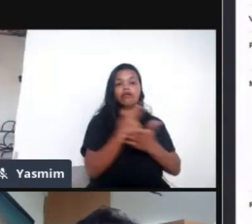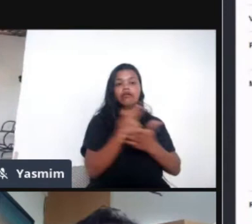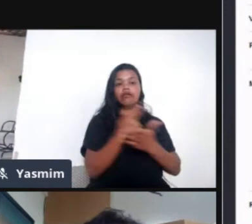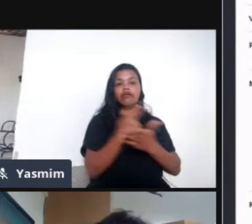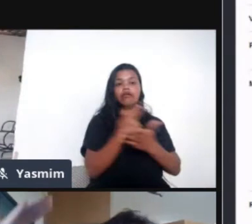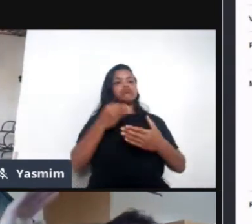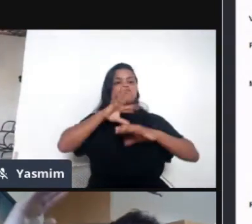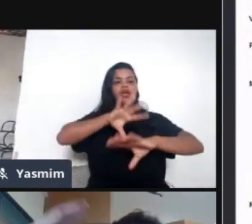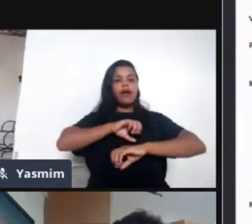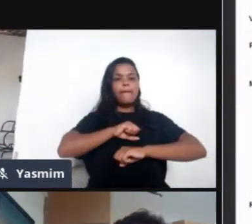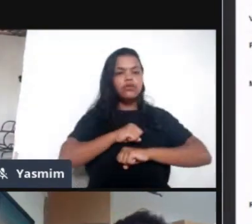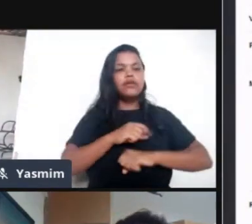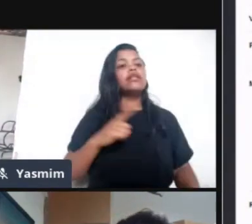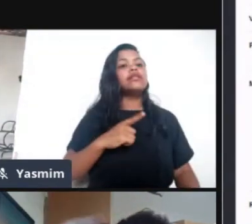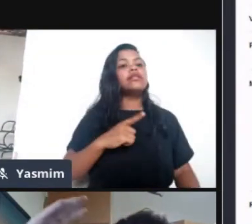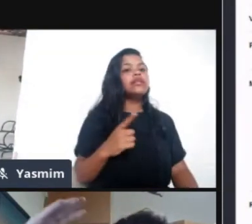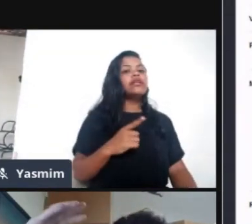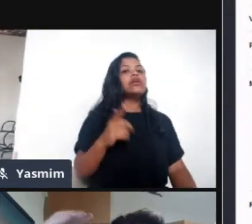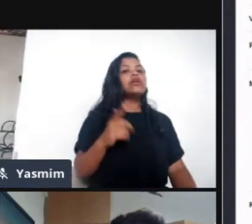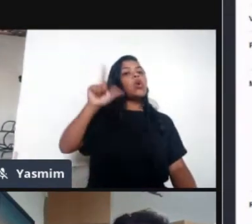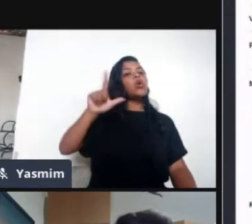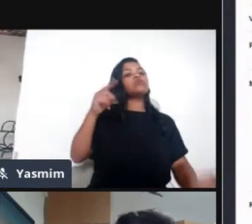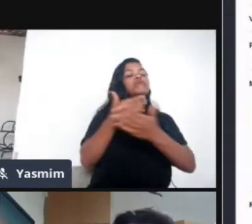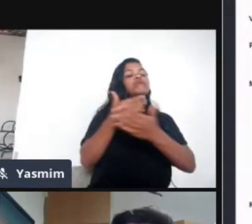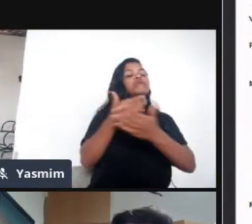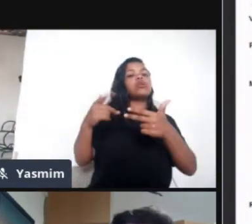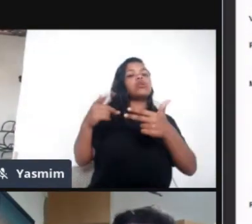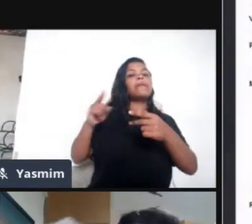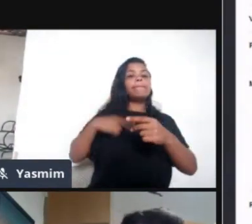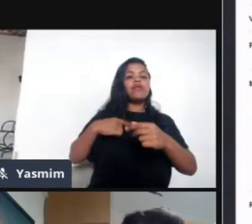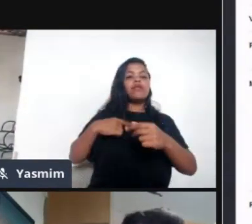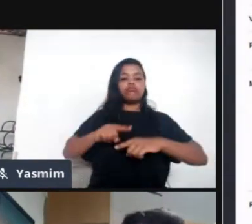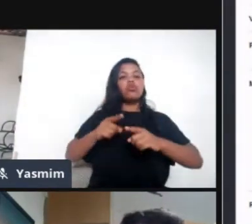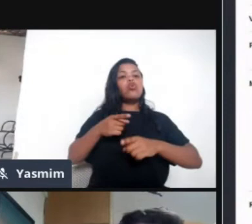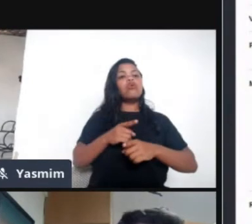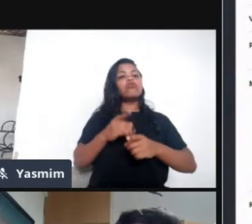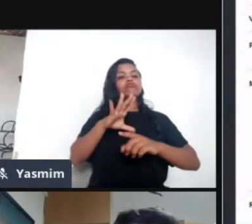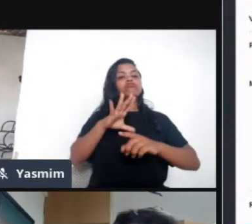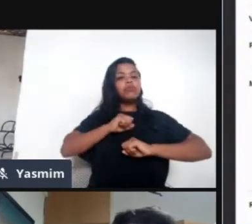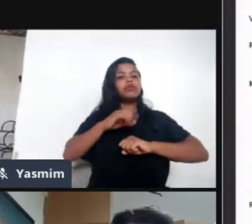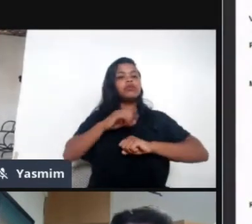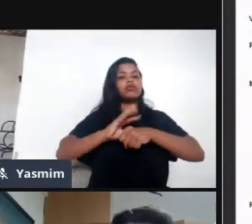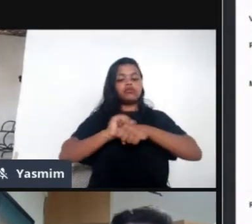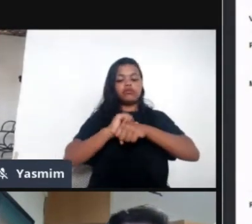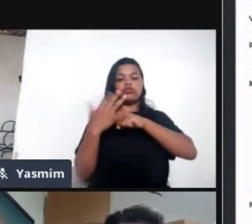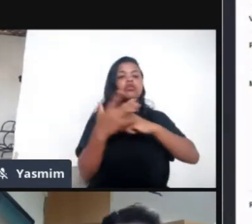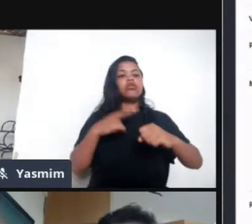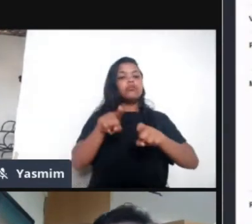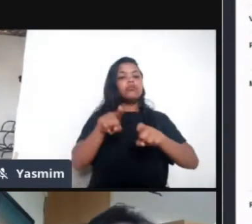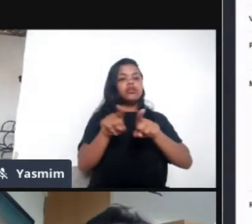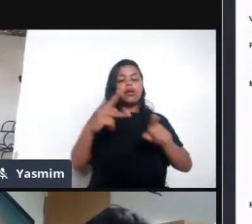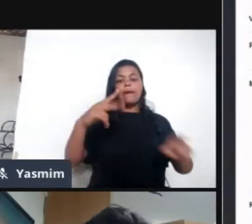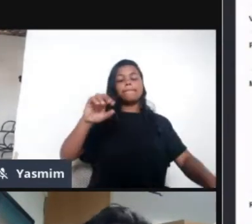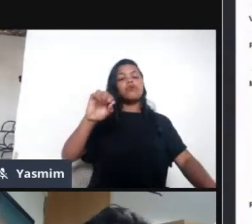a hidroxicloroquina impedindo o acoplamento do SARS-CoV-2 na proteína ACE2 e contaminando a